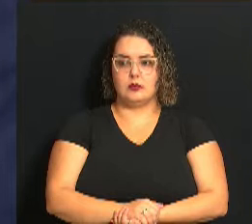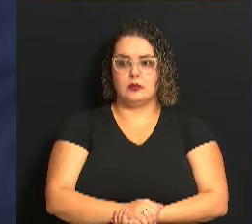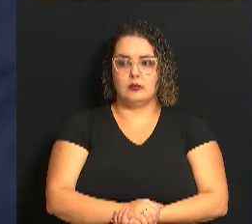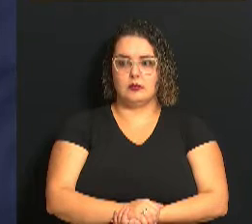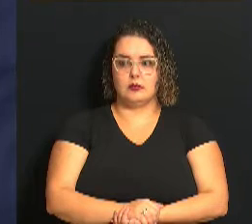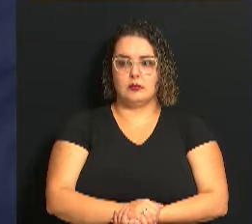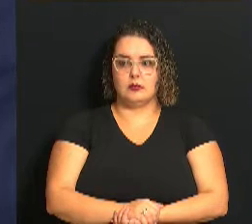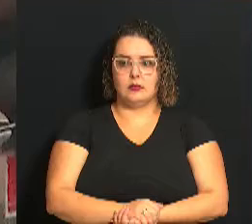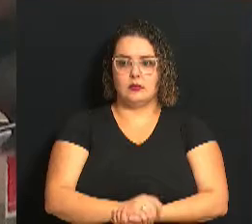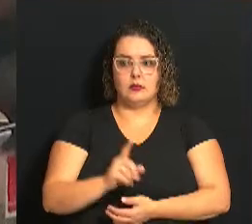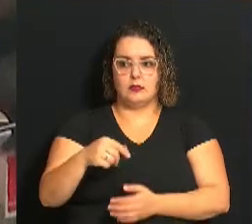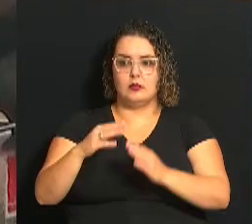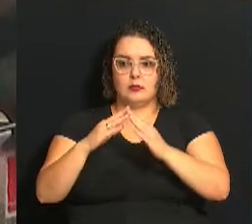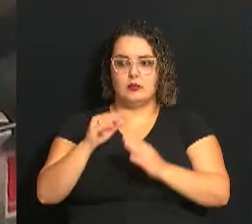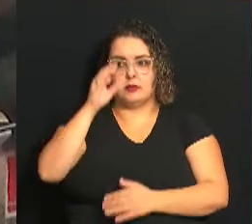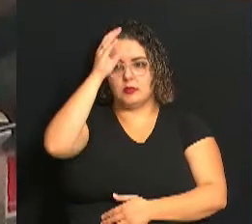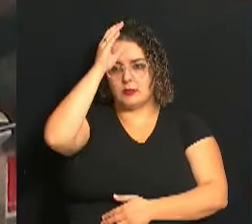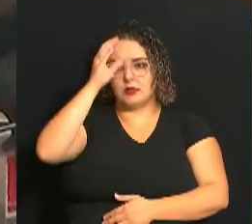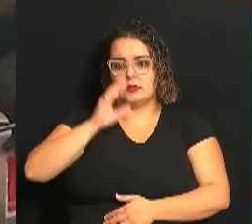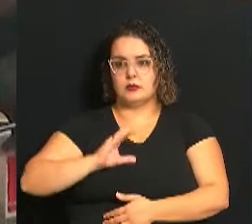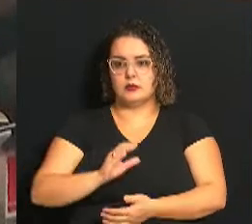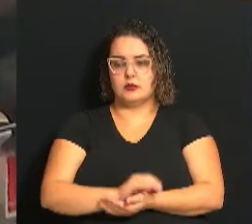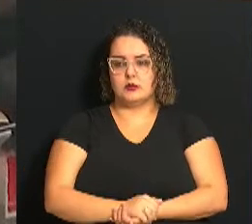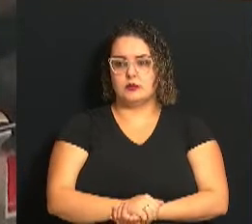morador, cidadão.